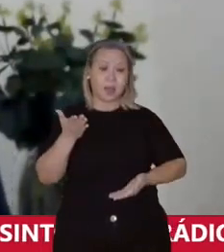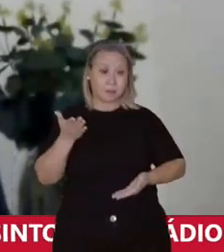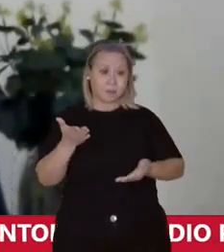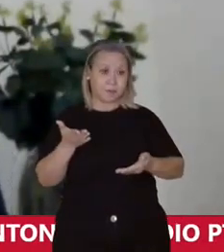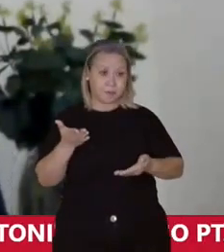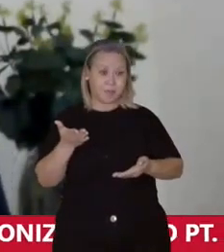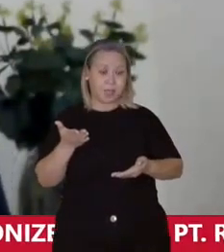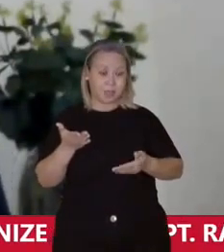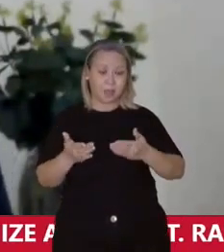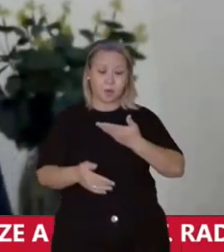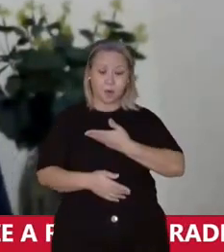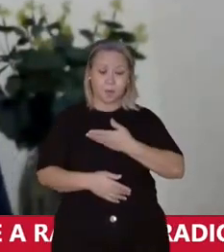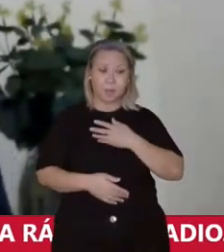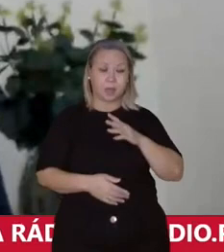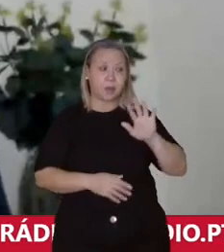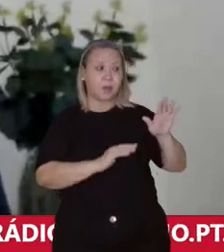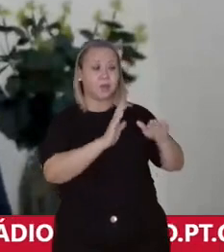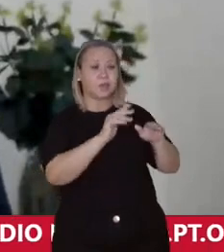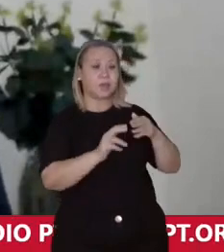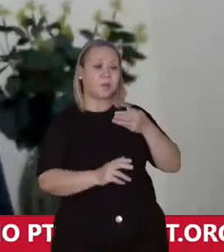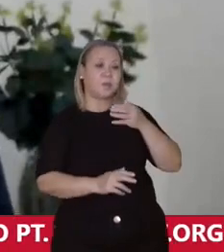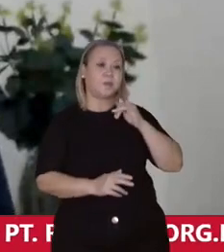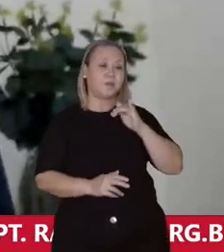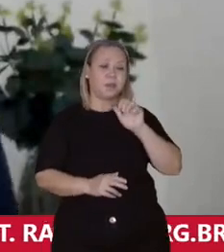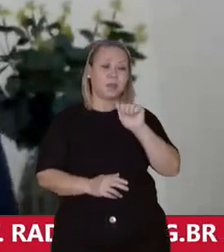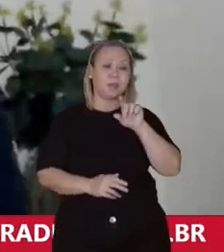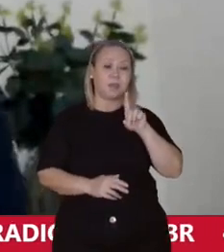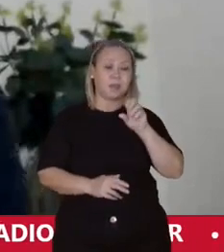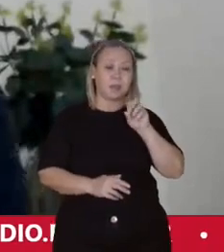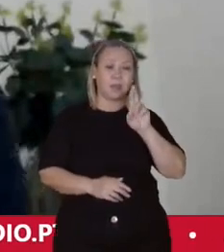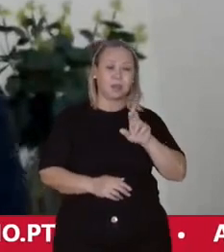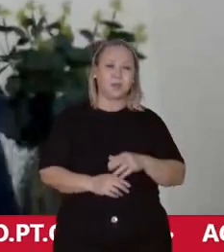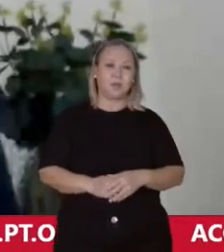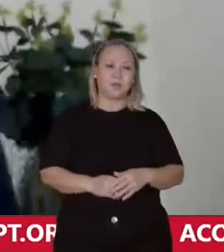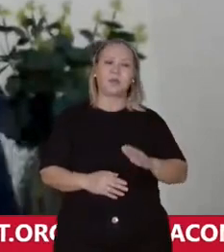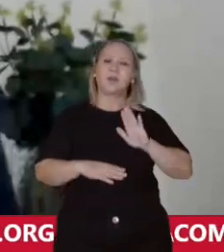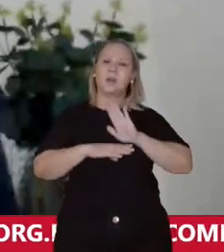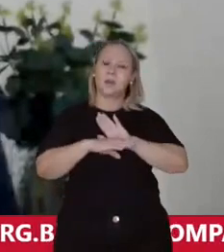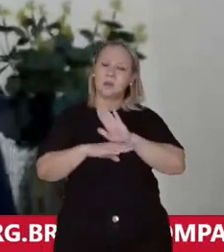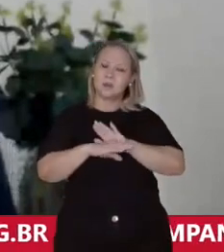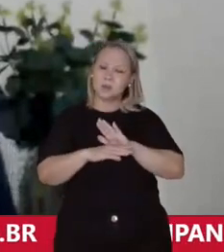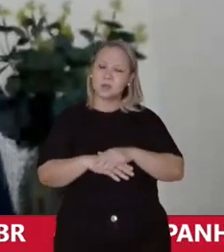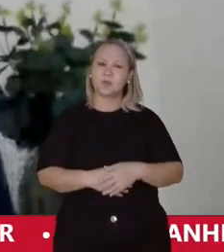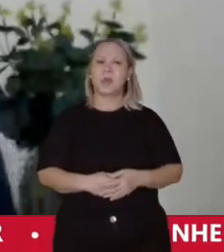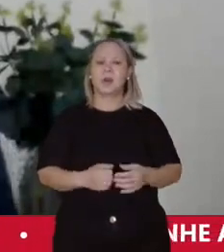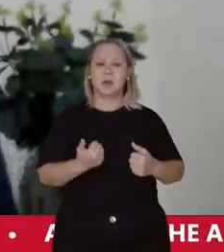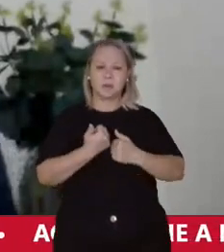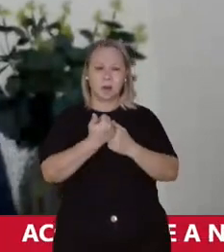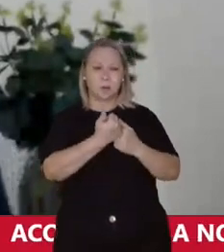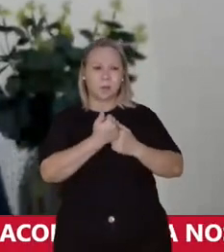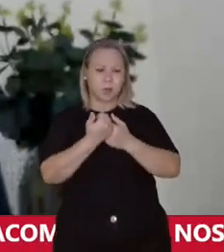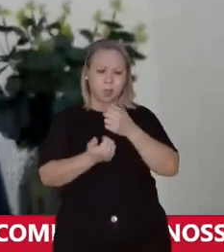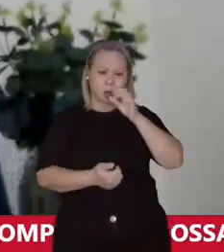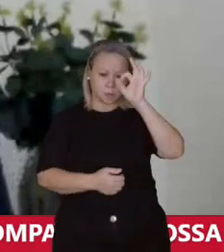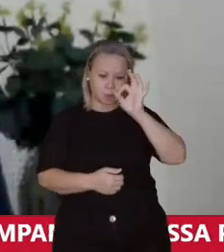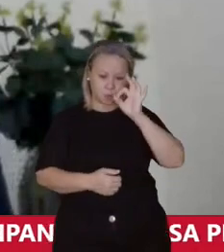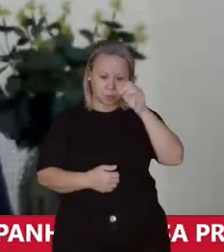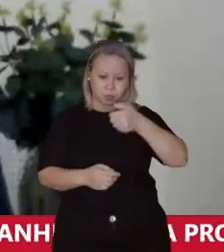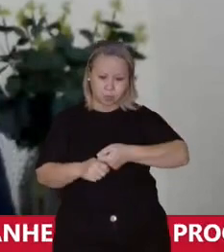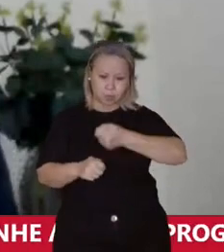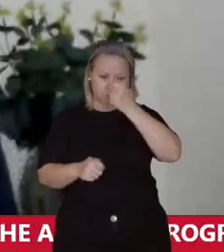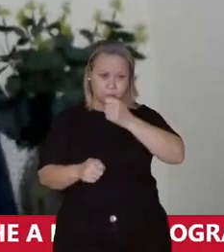o fiador, subsidiamos o juro, triplicamos o prazo de pagamento, né? Ampliamos o